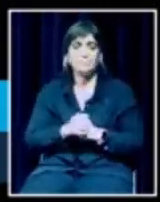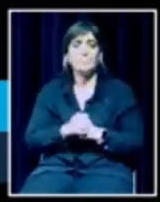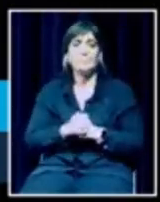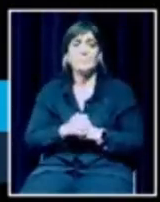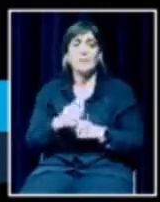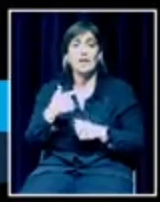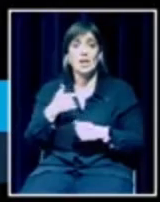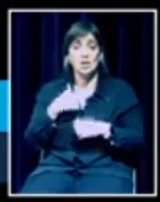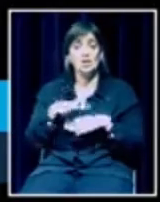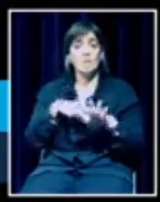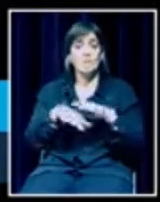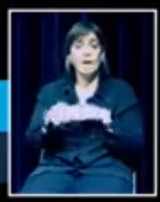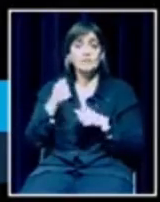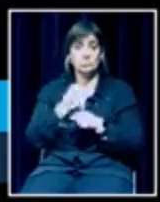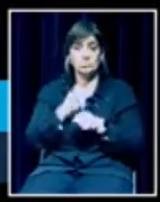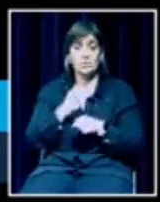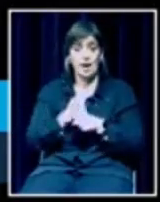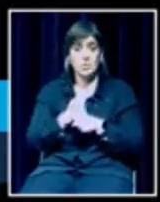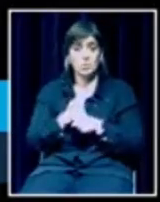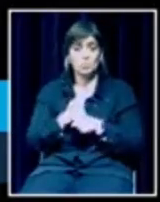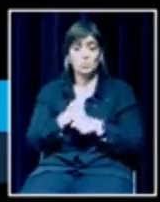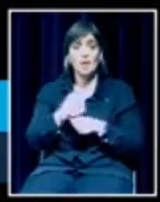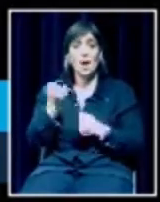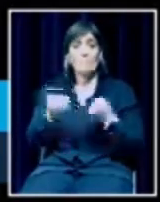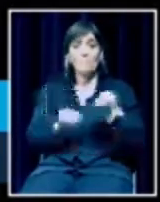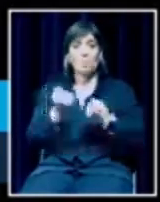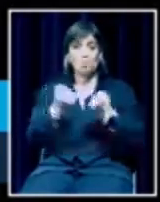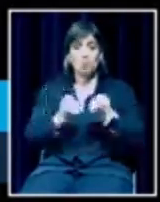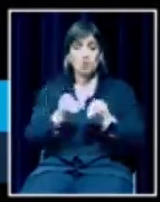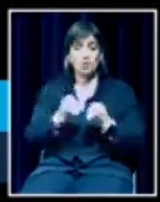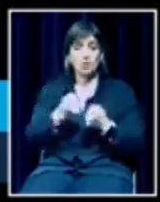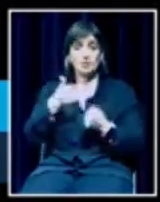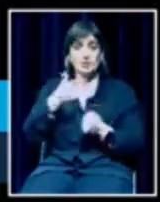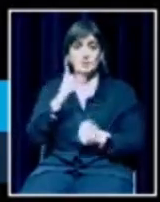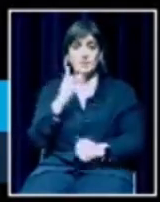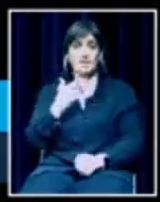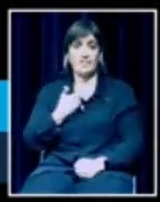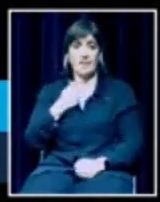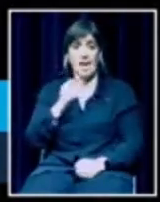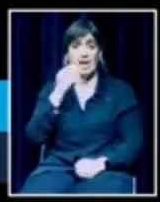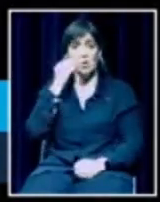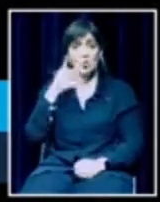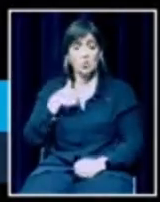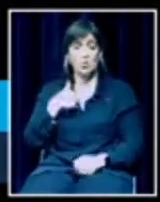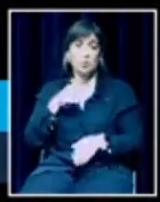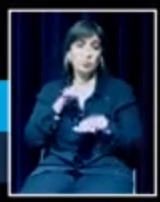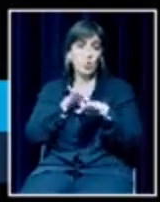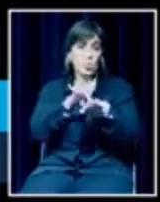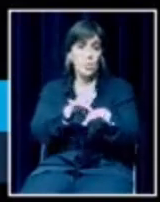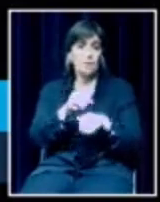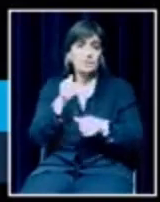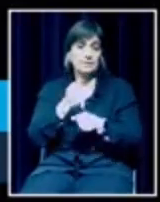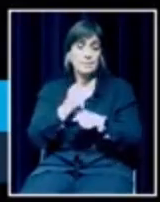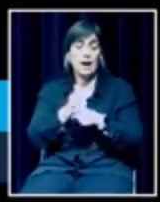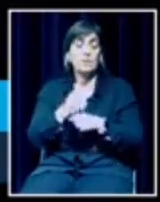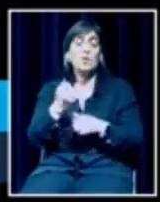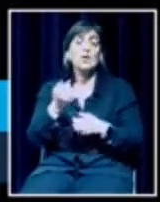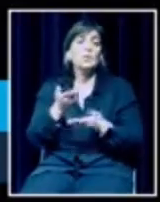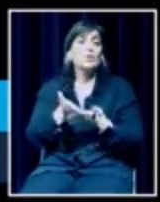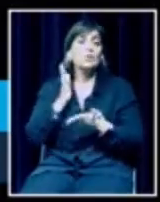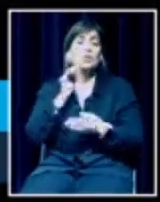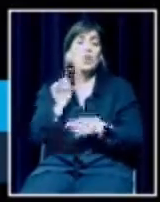eu exerço atividade de motorista TV e como motorista tvdm e atividade não é só conduzir